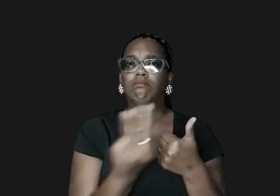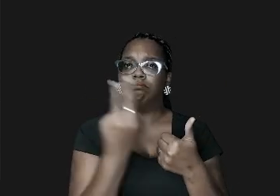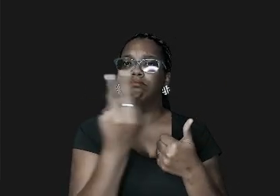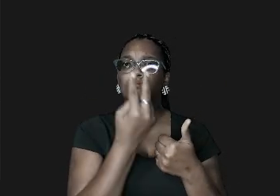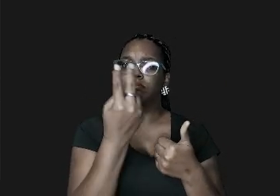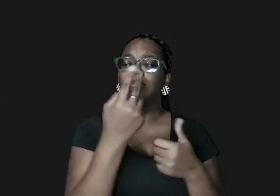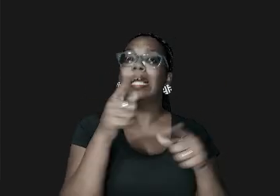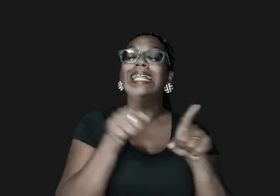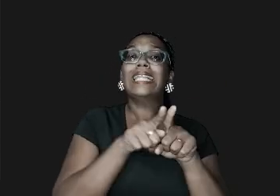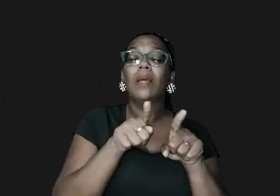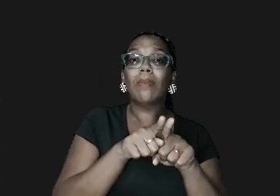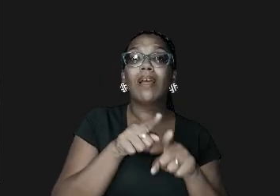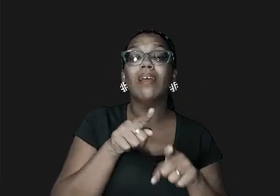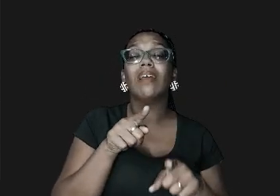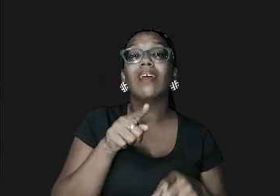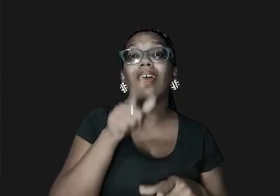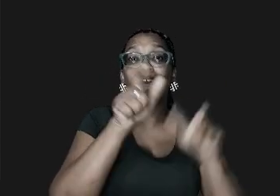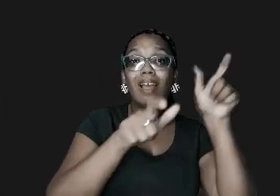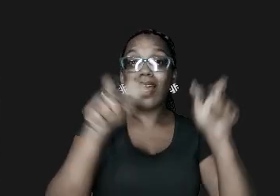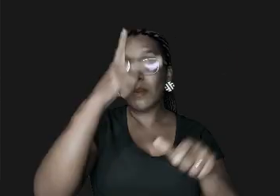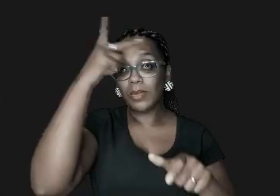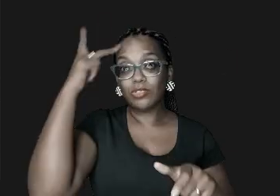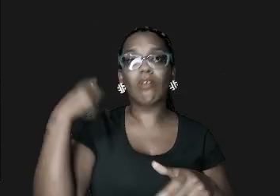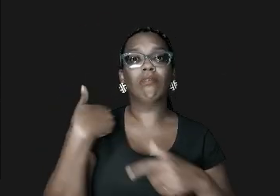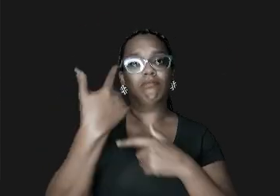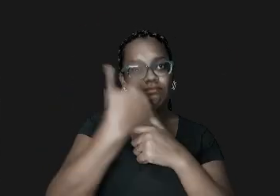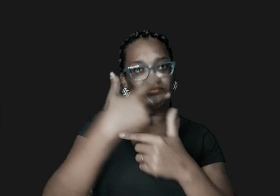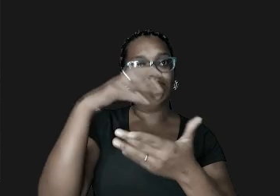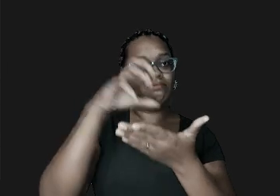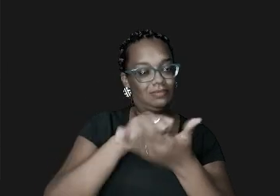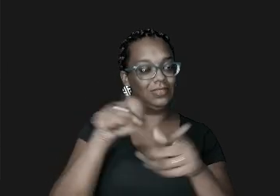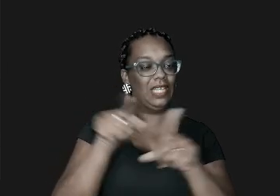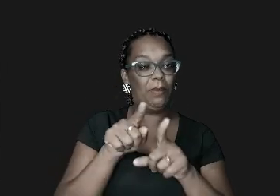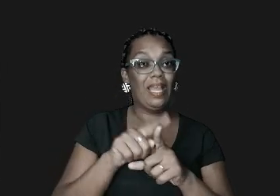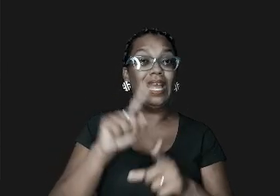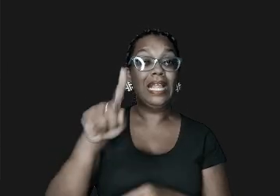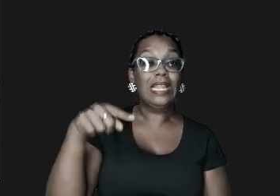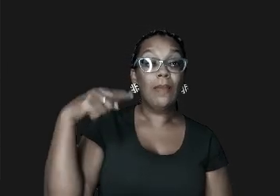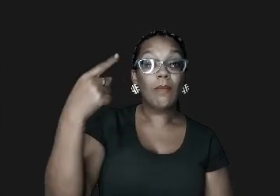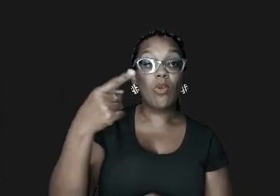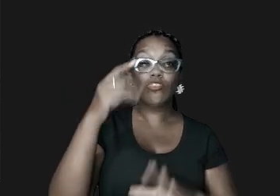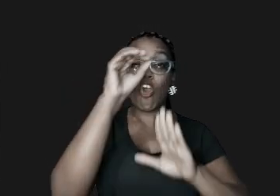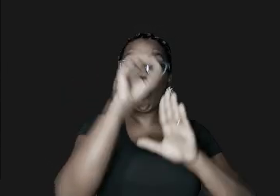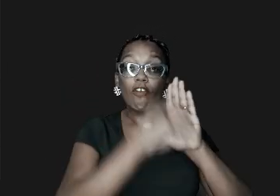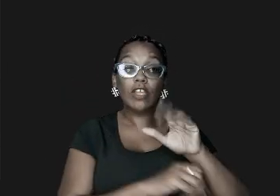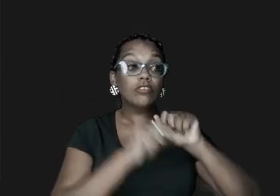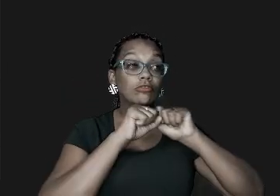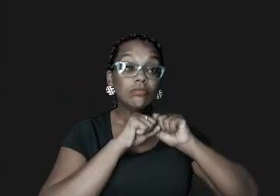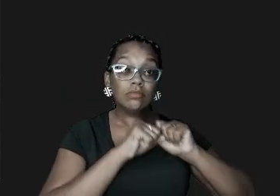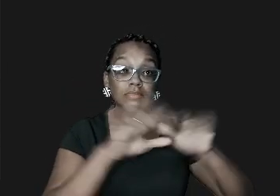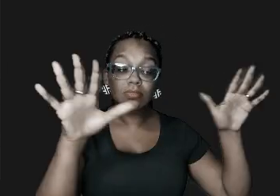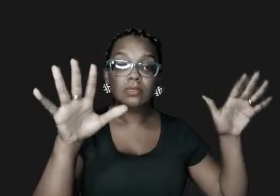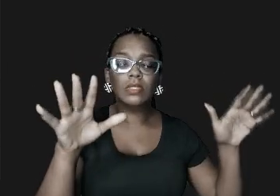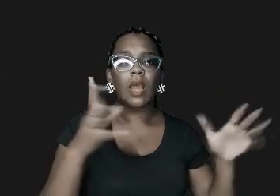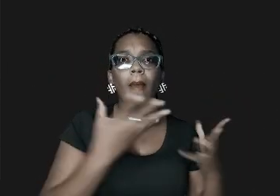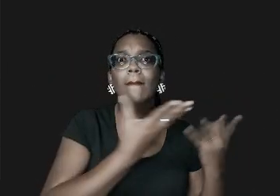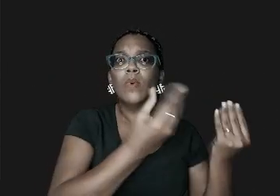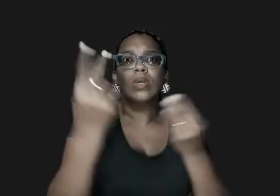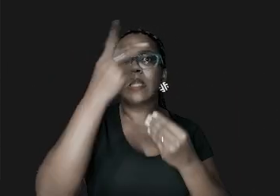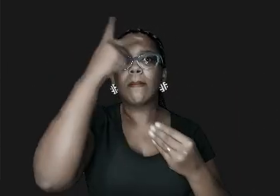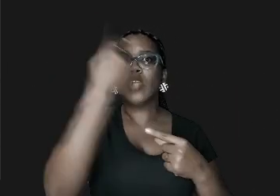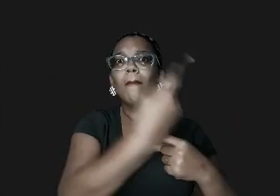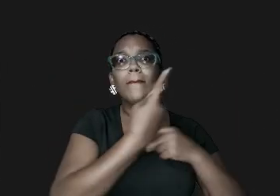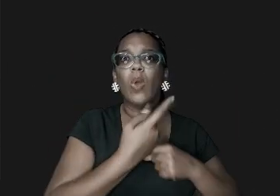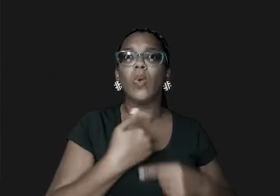produtivas você vai investimento Então essas pessoas tem que ser valorizadas Inclusive inclusive acho que vale aqui também Fazer o registro depois que a gente enviou